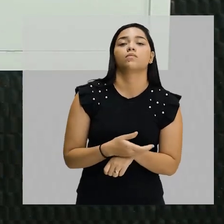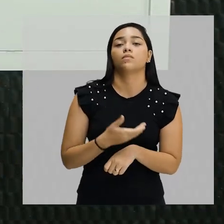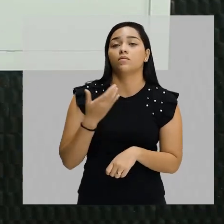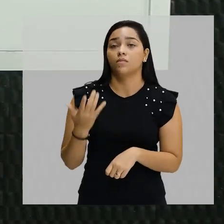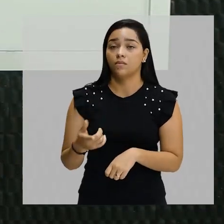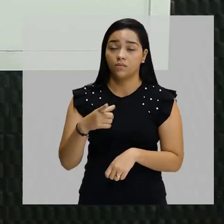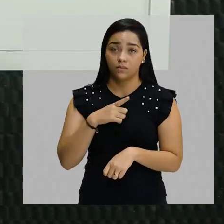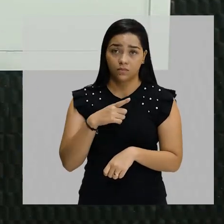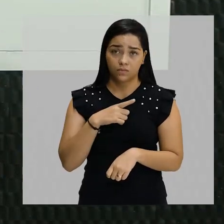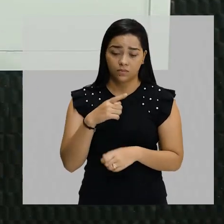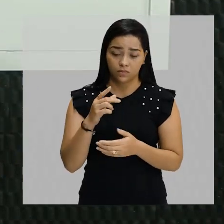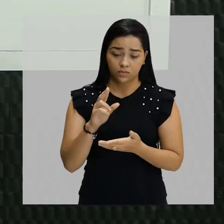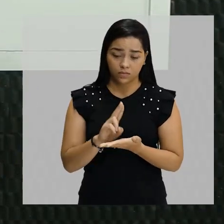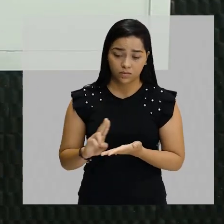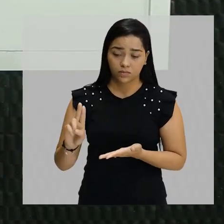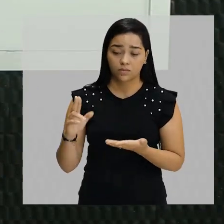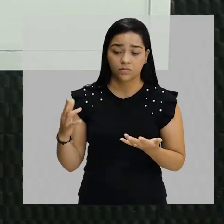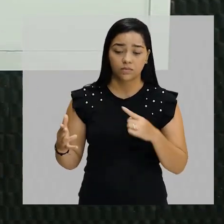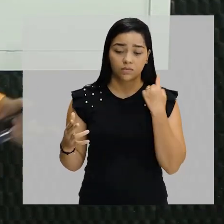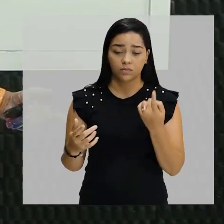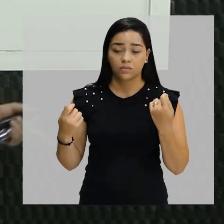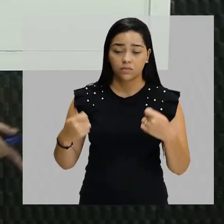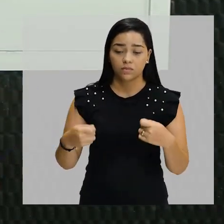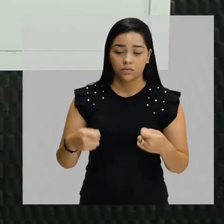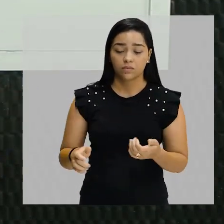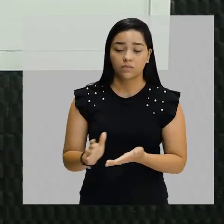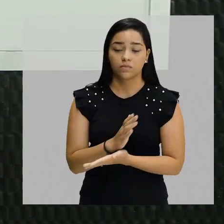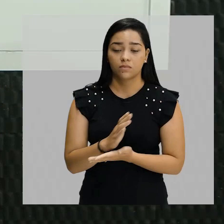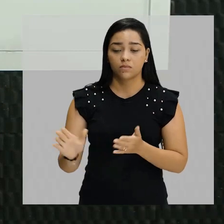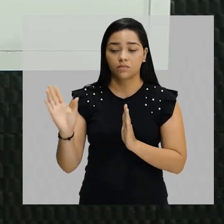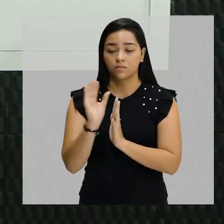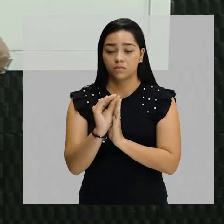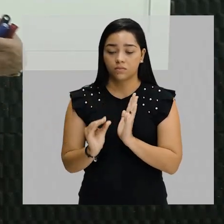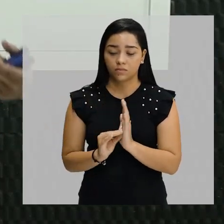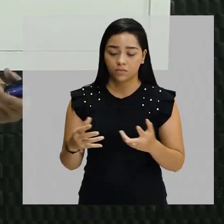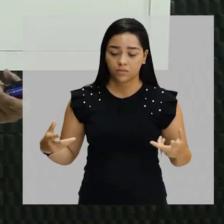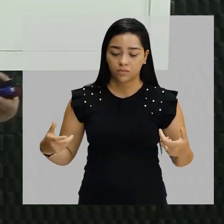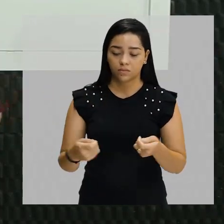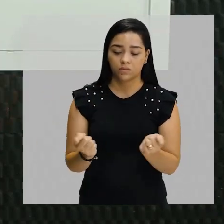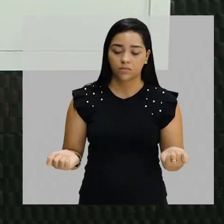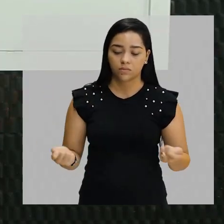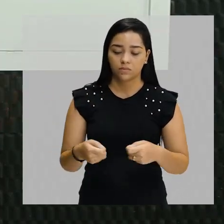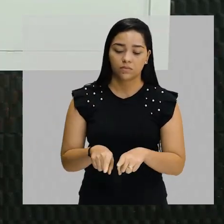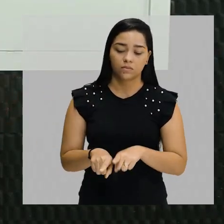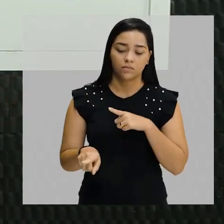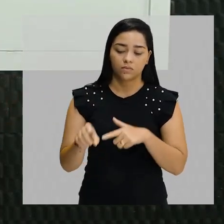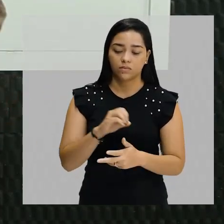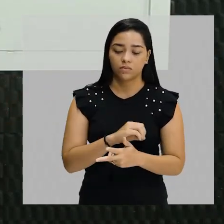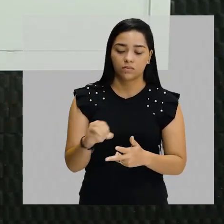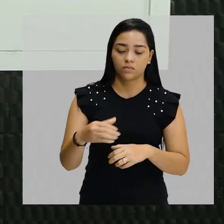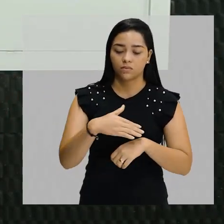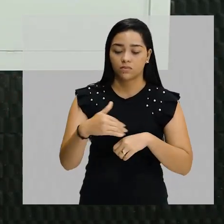chegar até a universidade nós precisamos de vários conteúdos habilidades e competências como o Enem chama